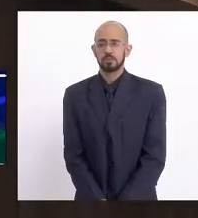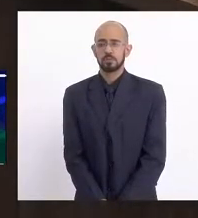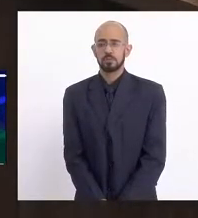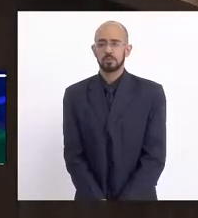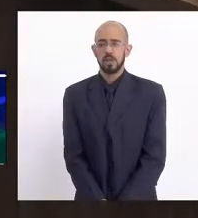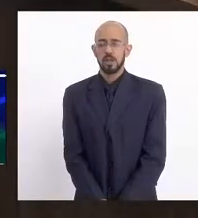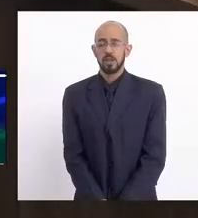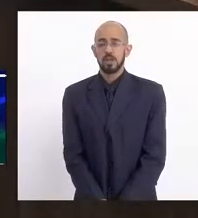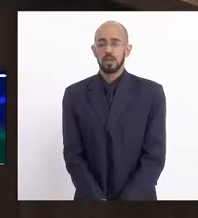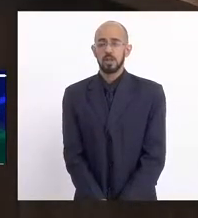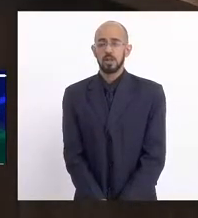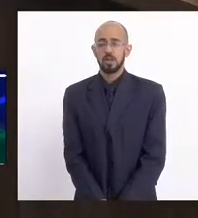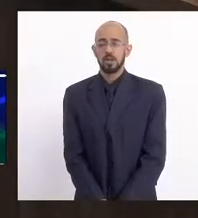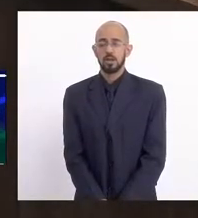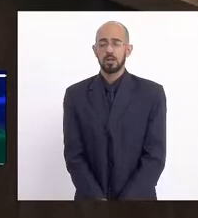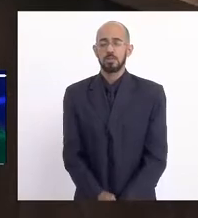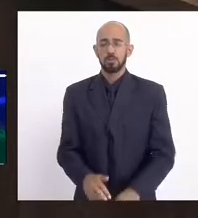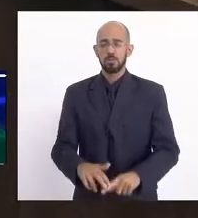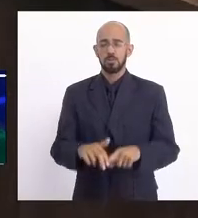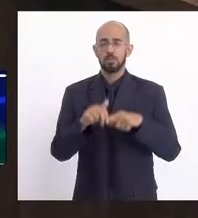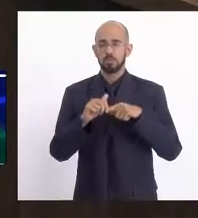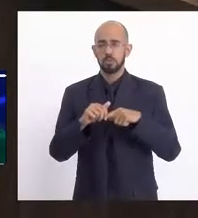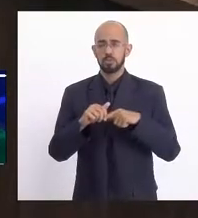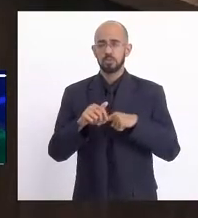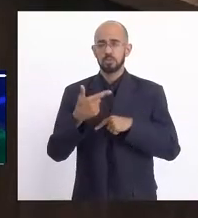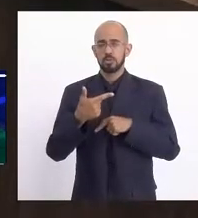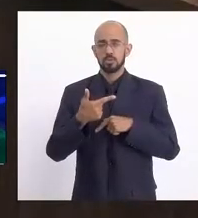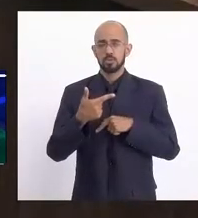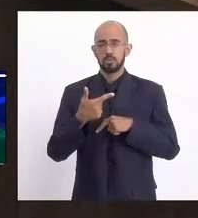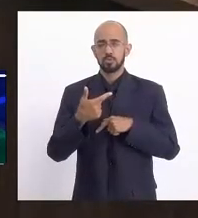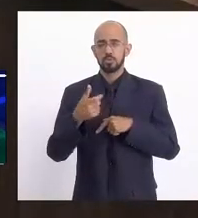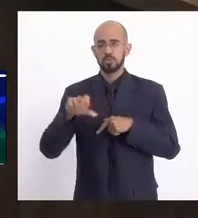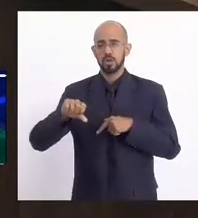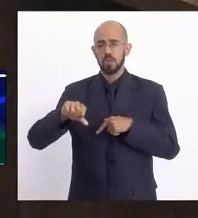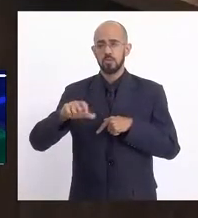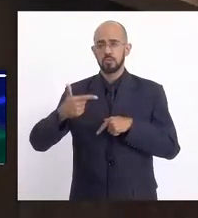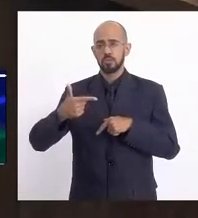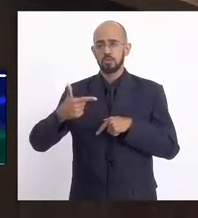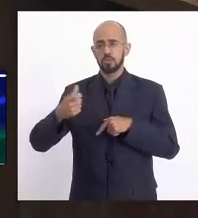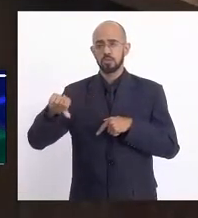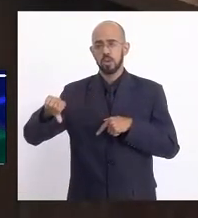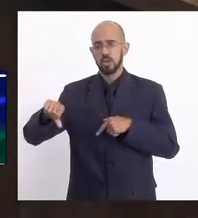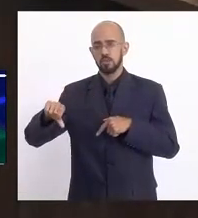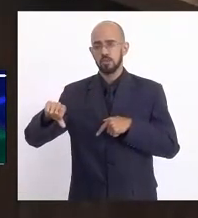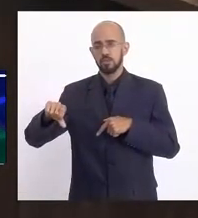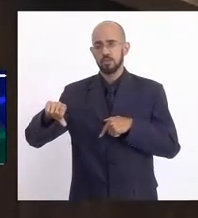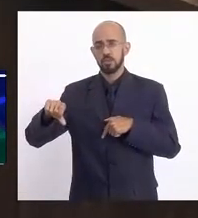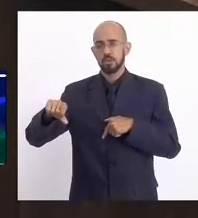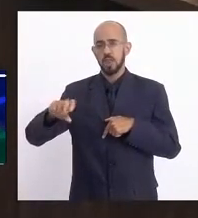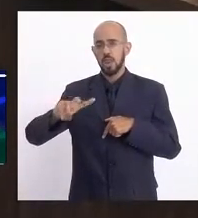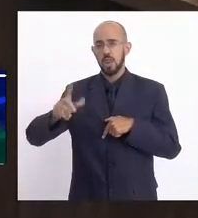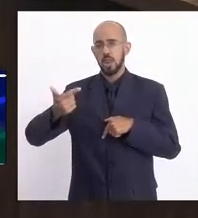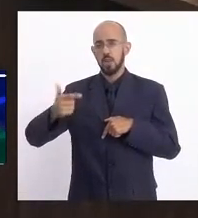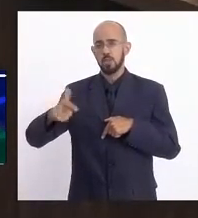de consequência, a 2929 não fica prejudicada, ela fica